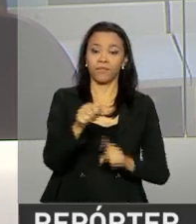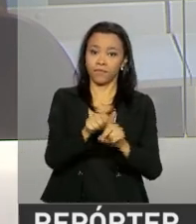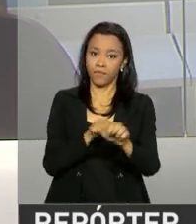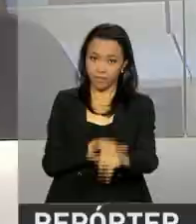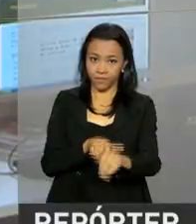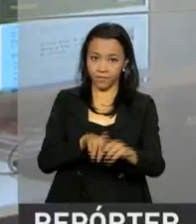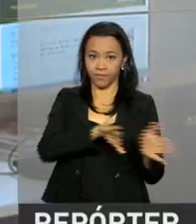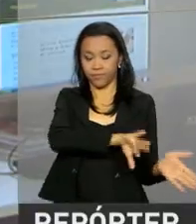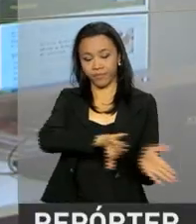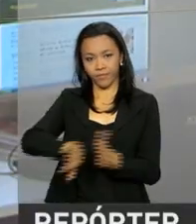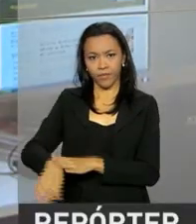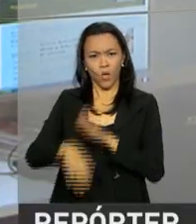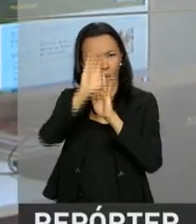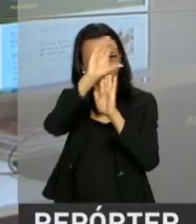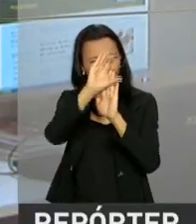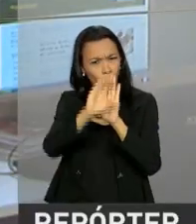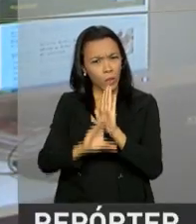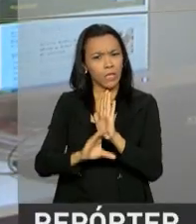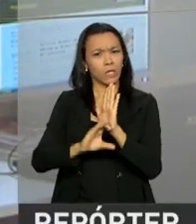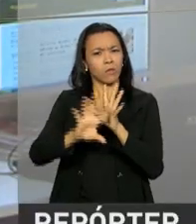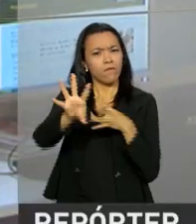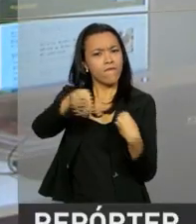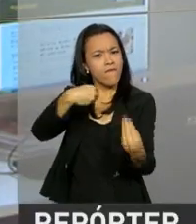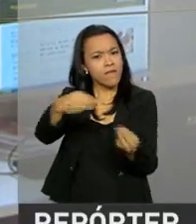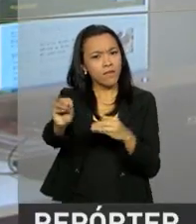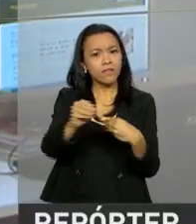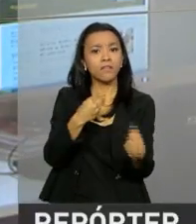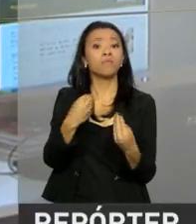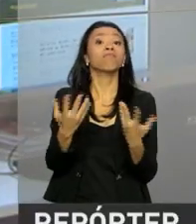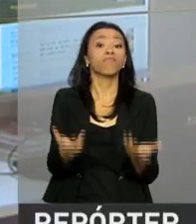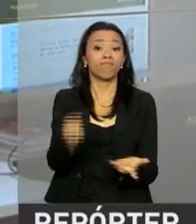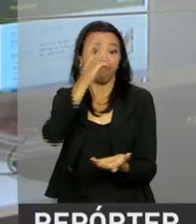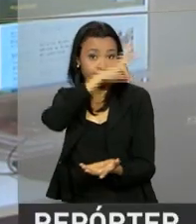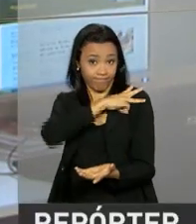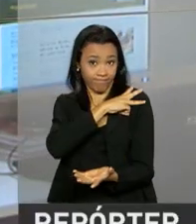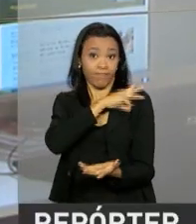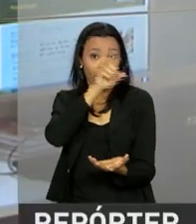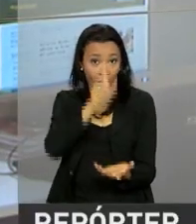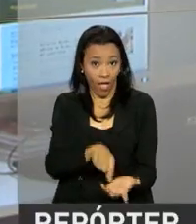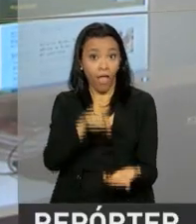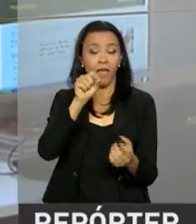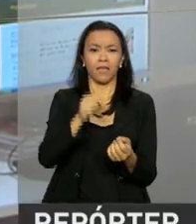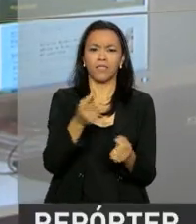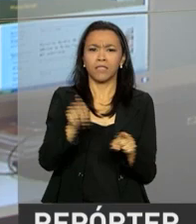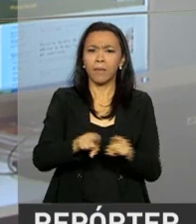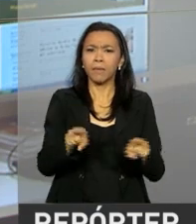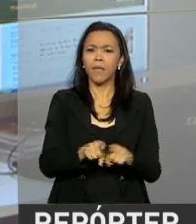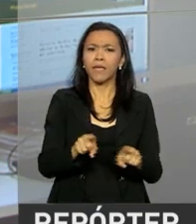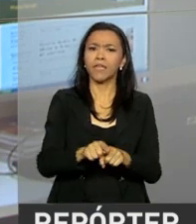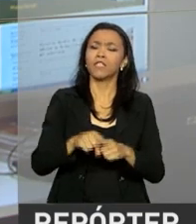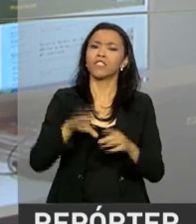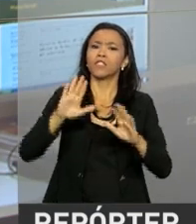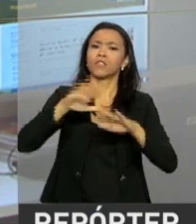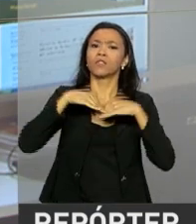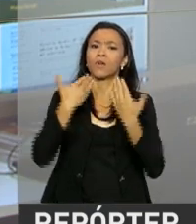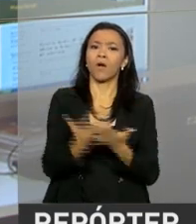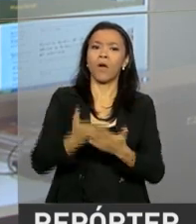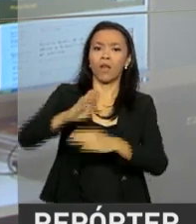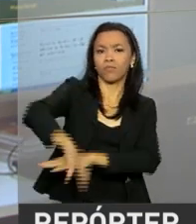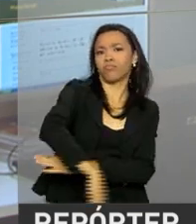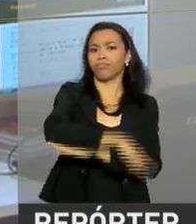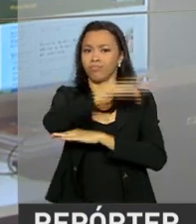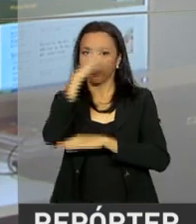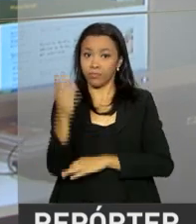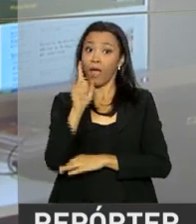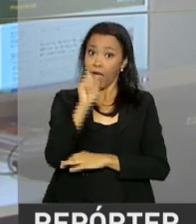Setembro um currículo mais flexível no ensino médio e investimentos em escolas de tempo integral Essas são algumas